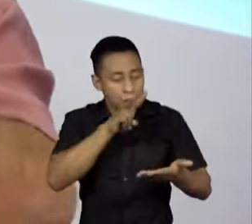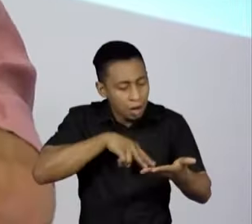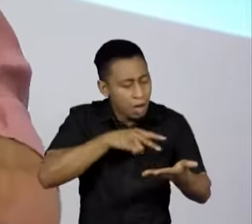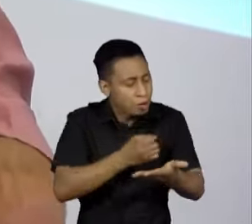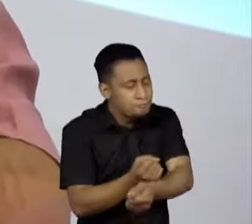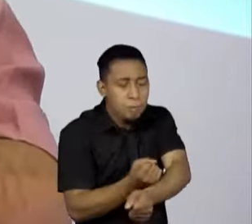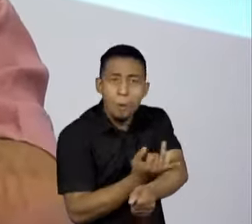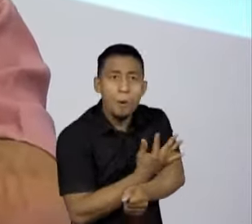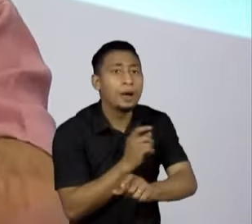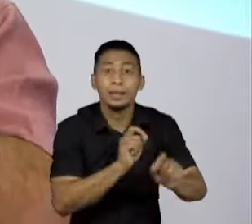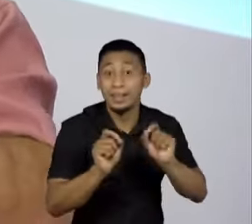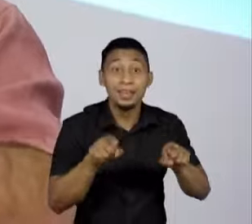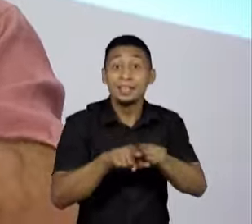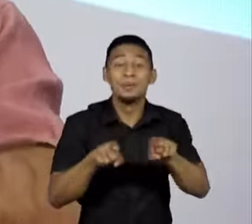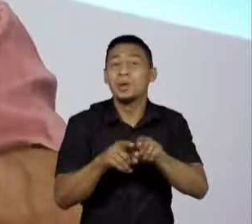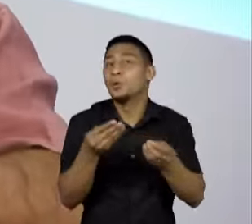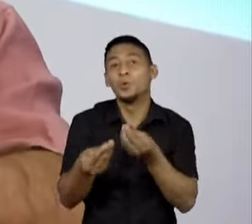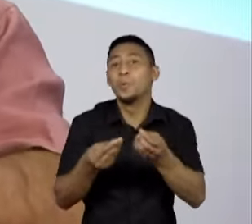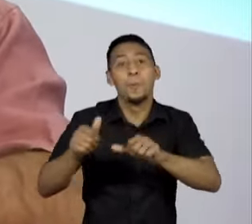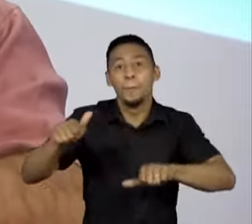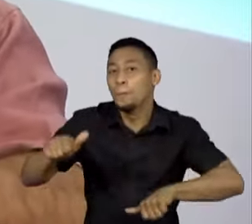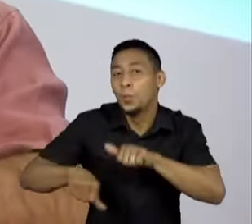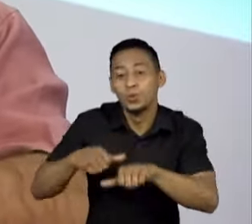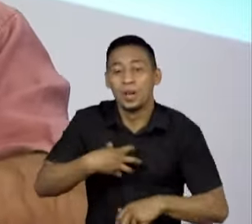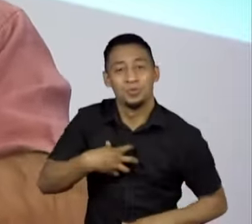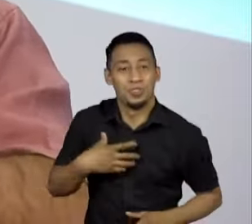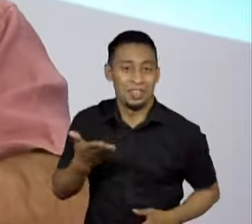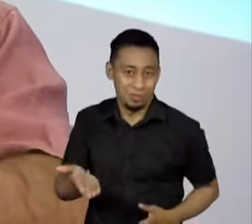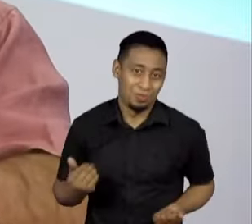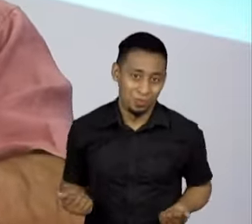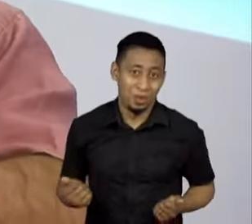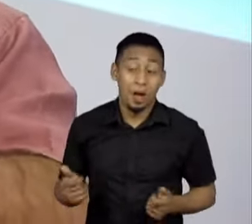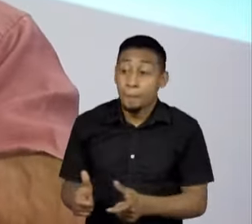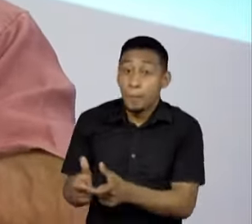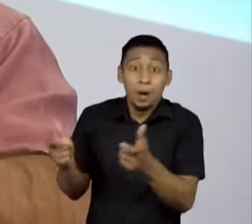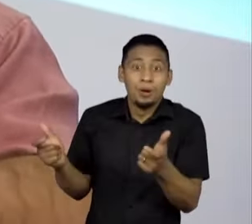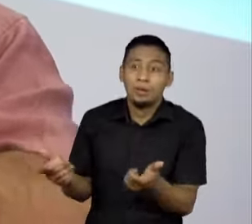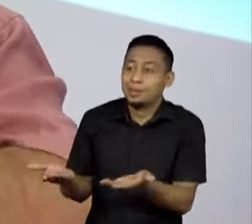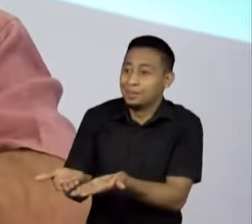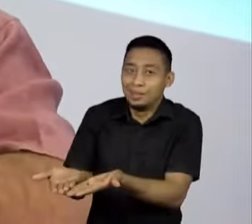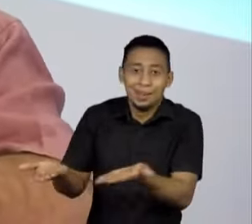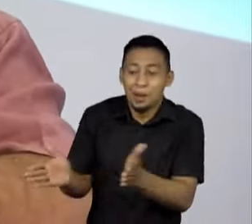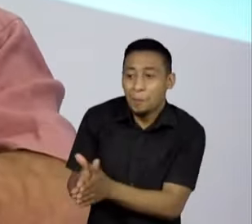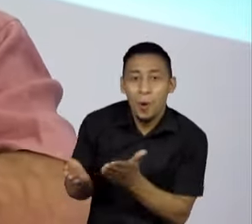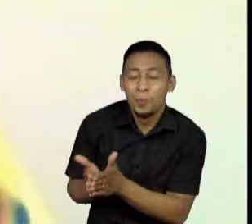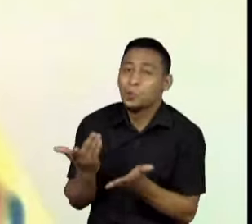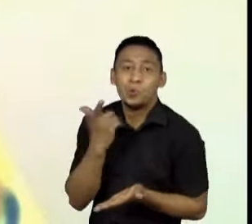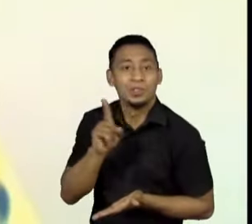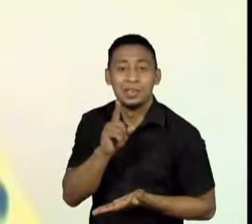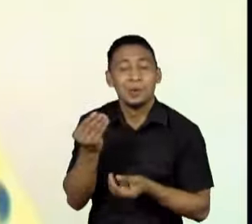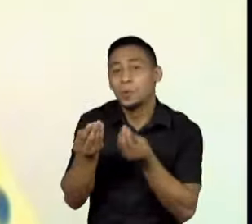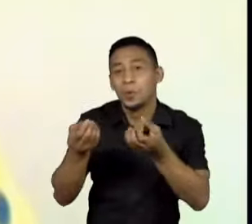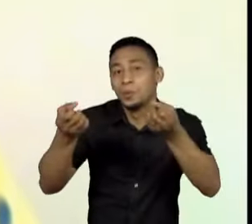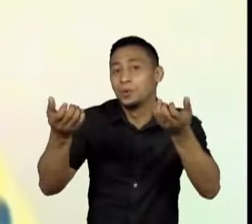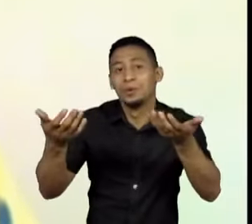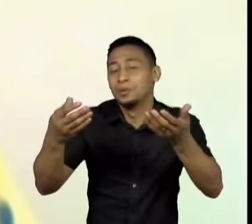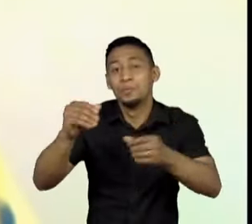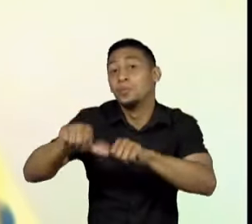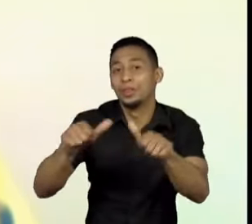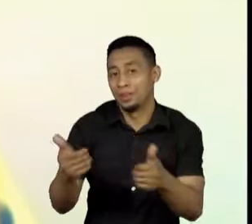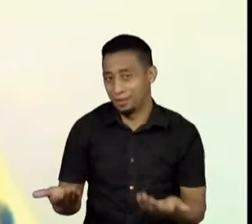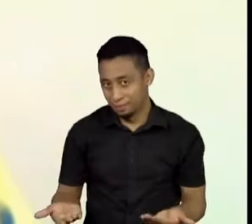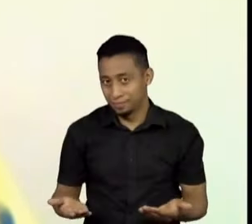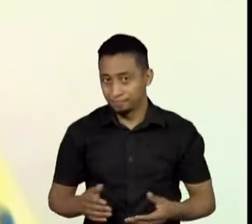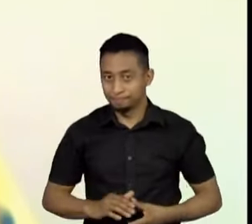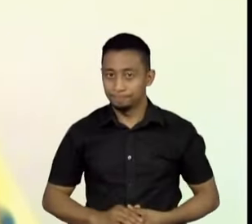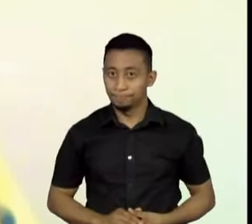culturais, desse lugar do privilégio. Quais são os mecanismos que a gente pode pensar para tirar a arte desse lugar do privilégio? Olha, pensando